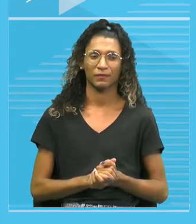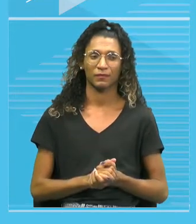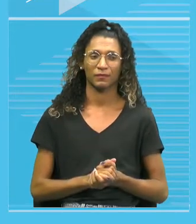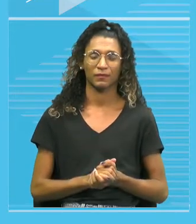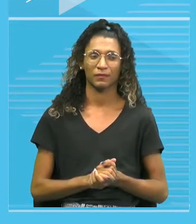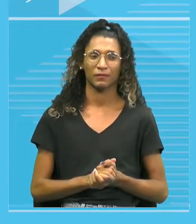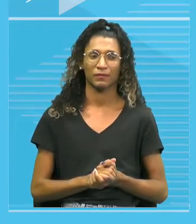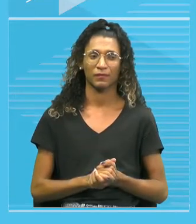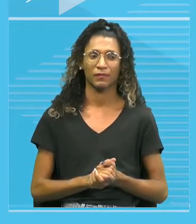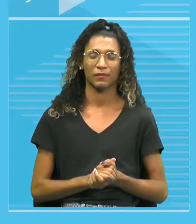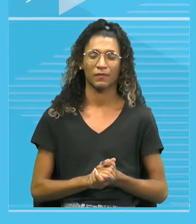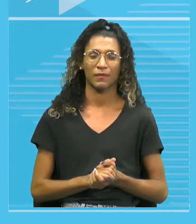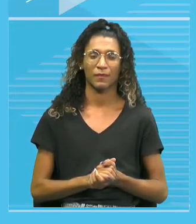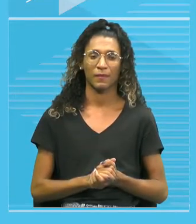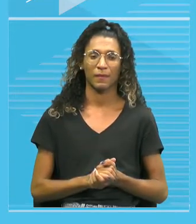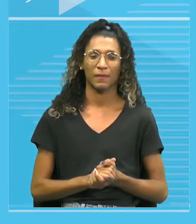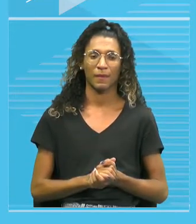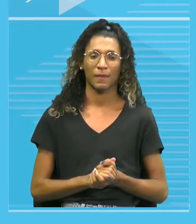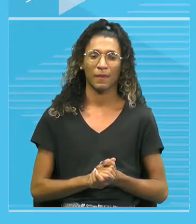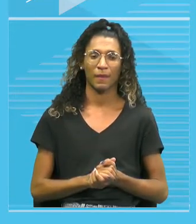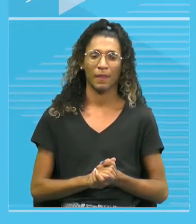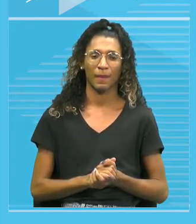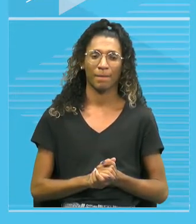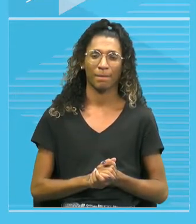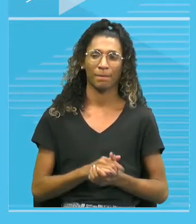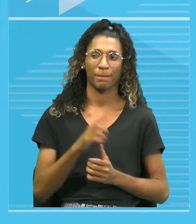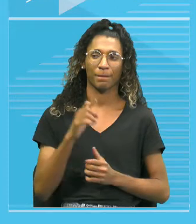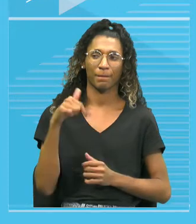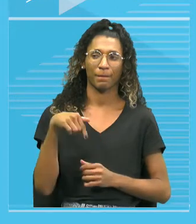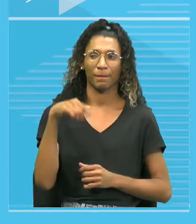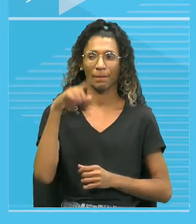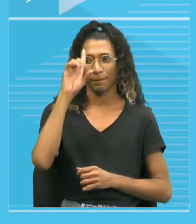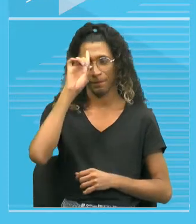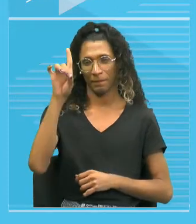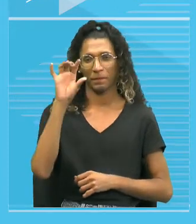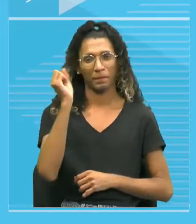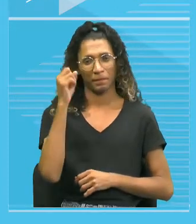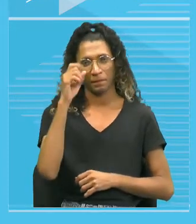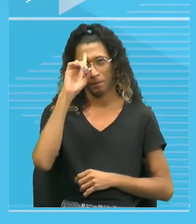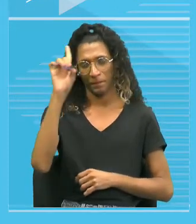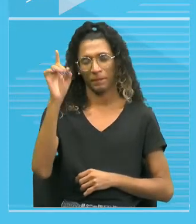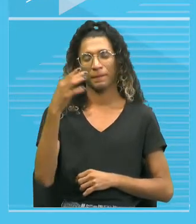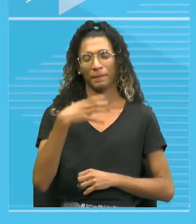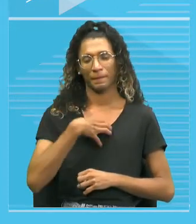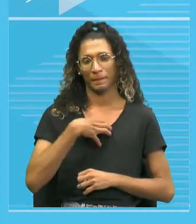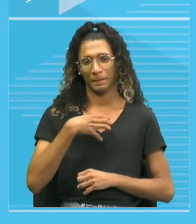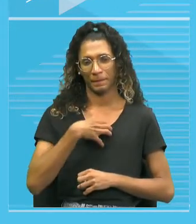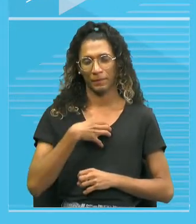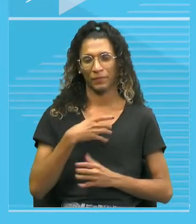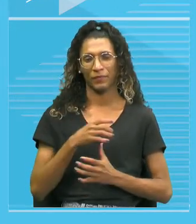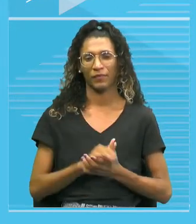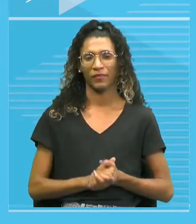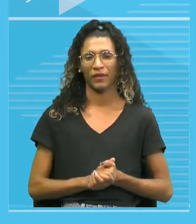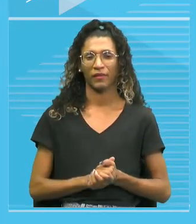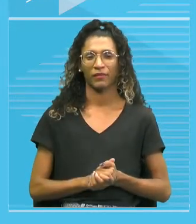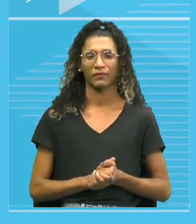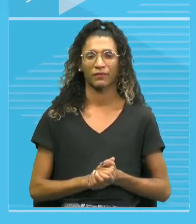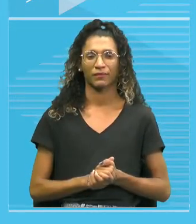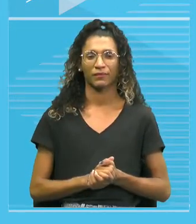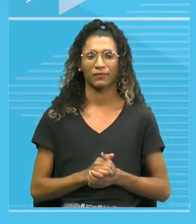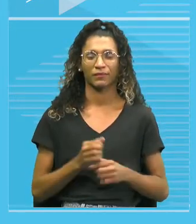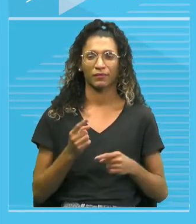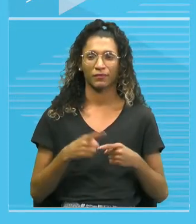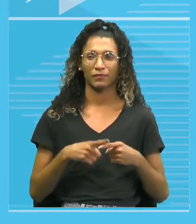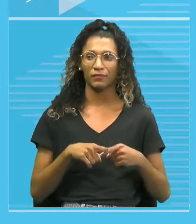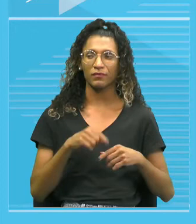ele passa por isso daí por volta aí de até 7 dias, 8 dias. E aí ele tem um quadro, porque a quantidade de